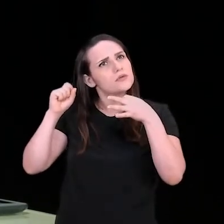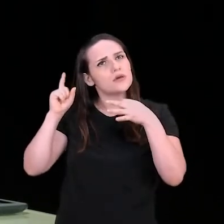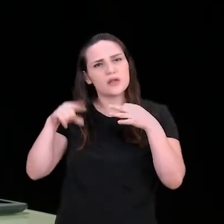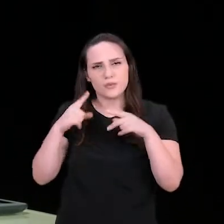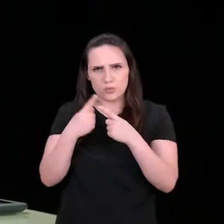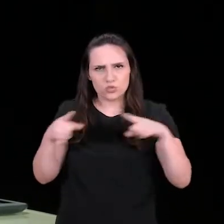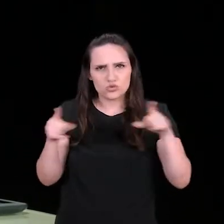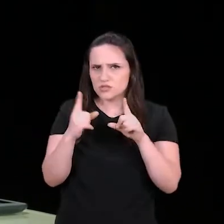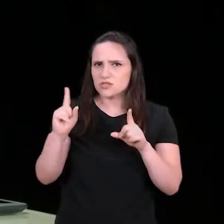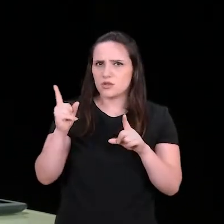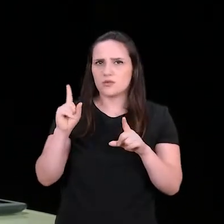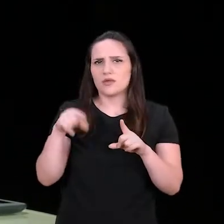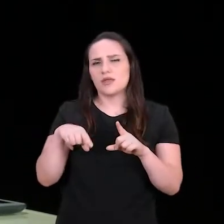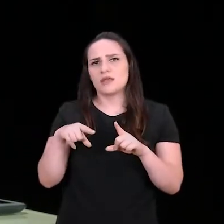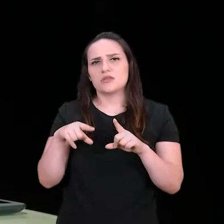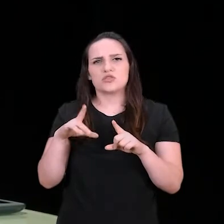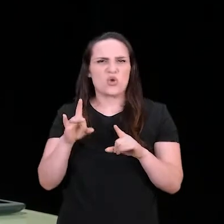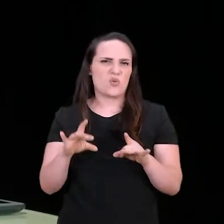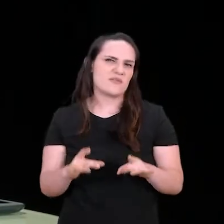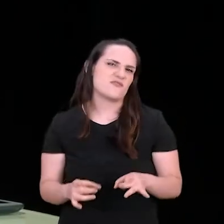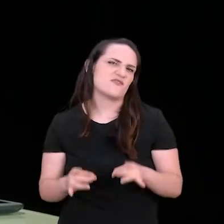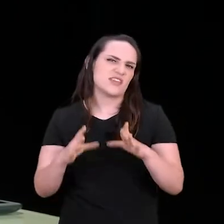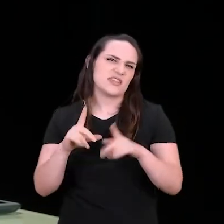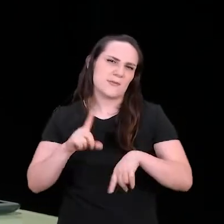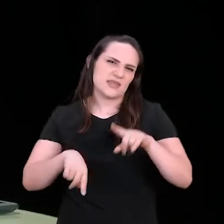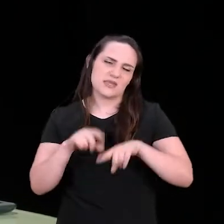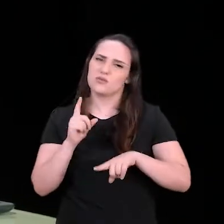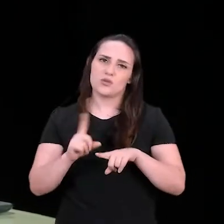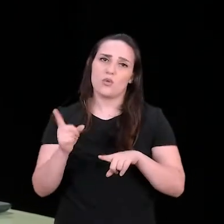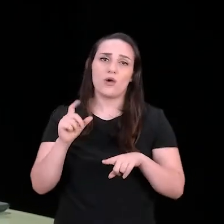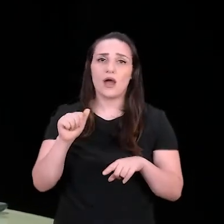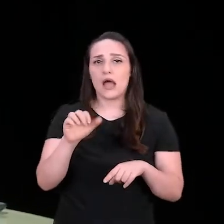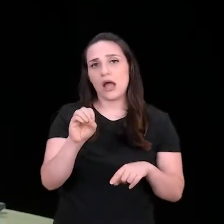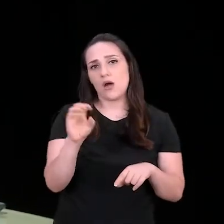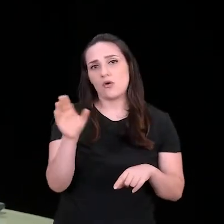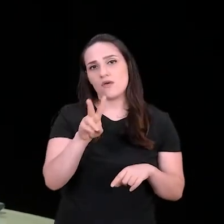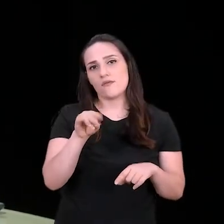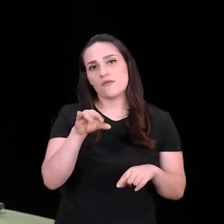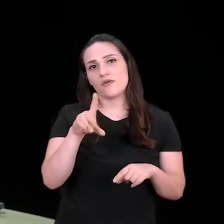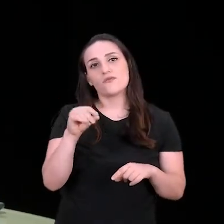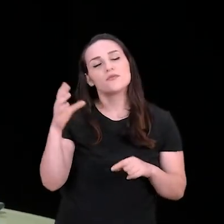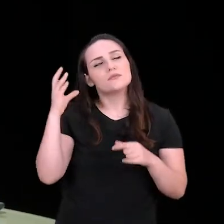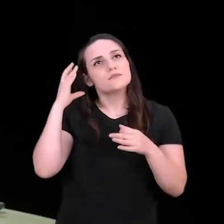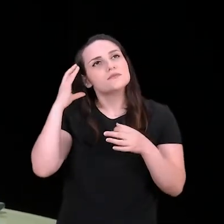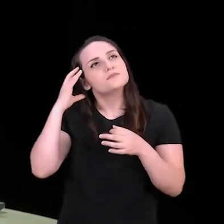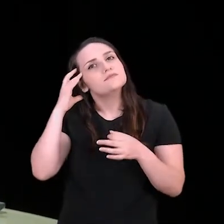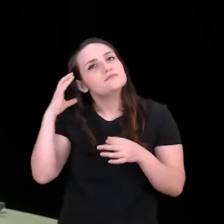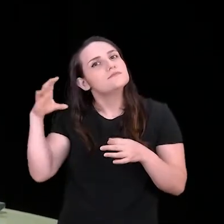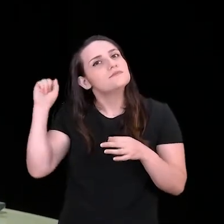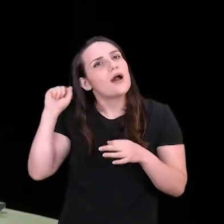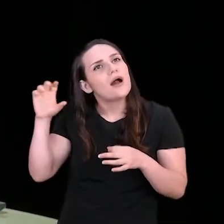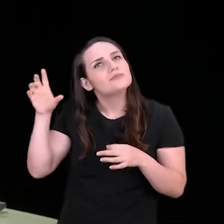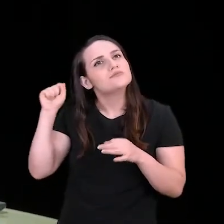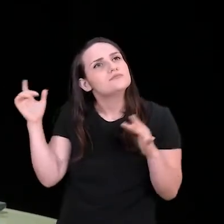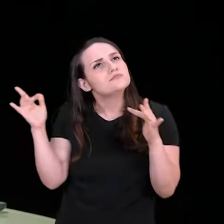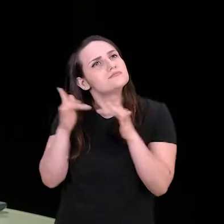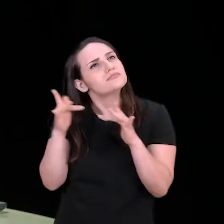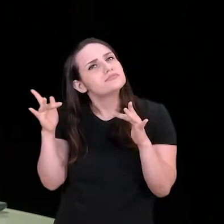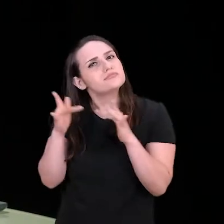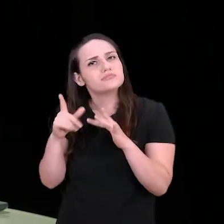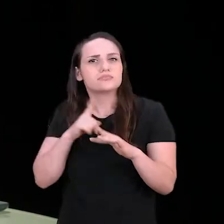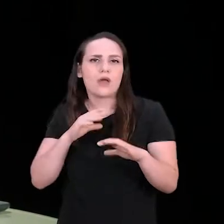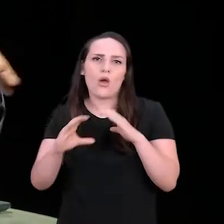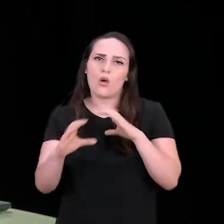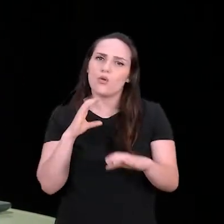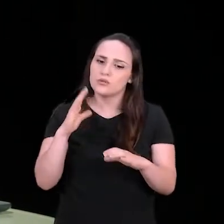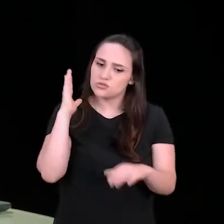é a música ou não é um comercial, no geral o rádio é ao vivo. Então, assim, a gente está muito conectado com a